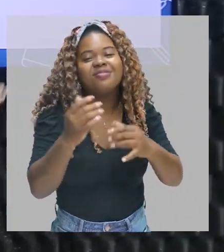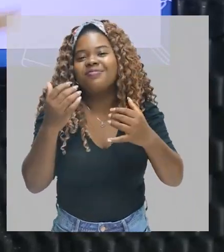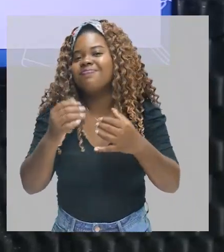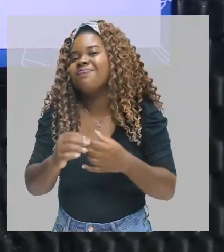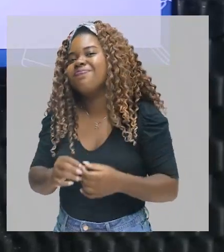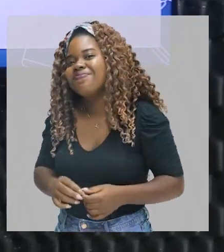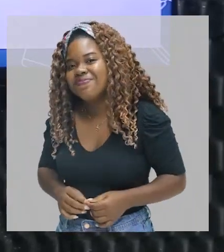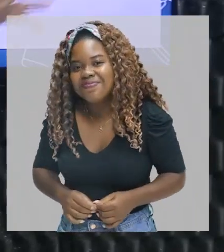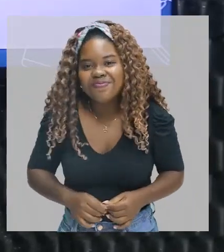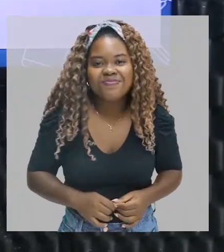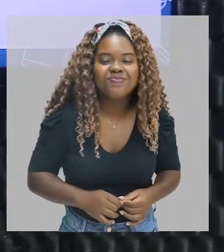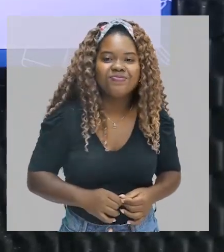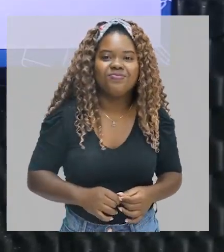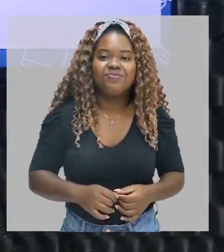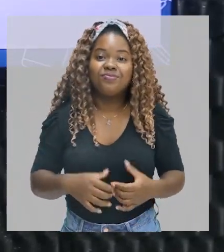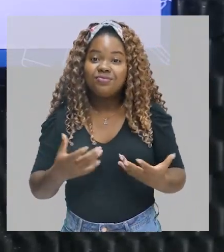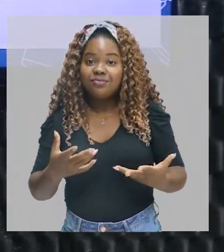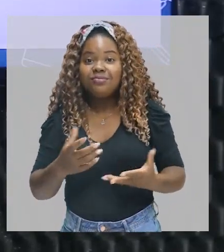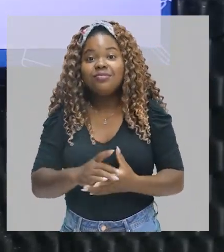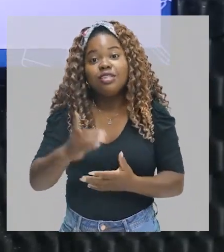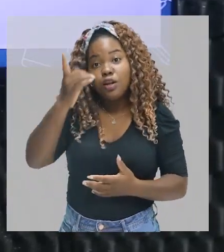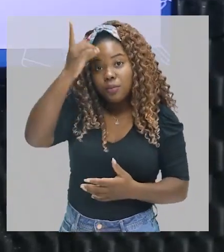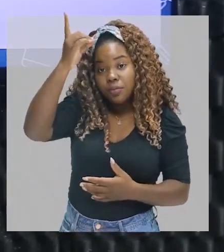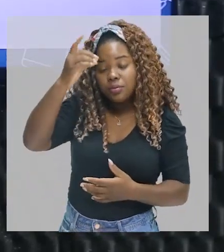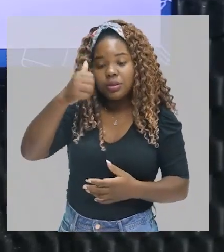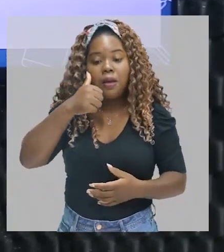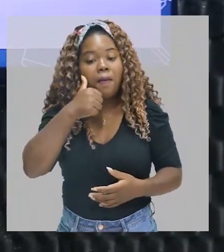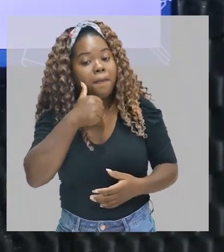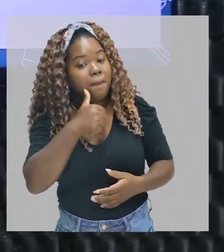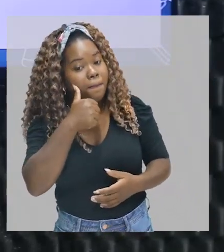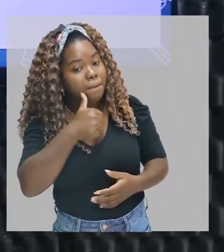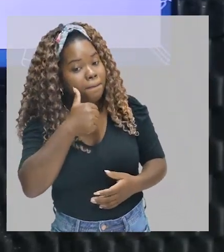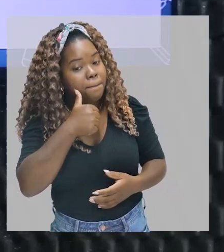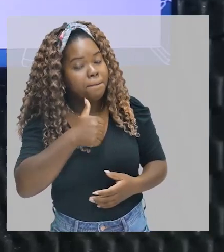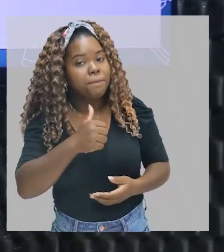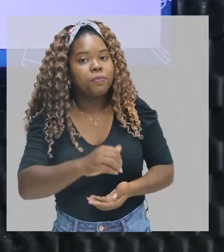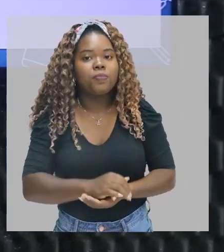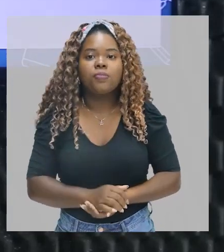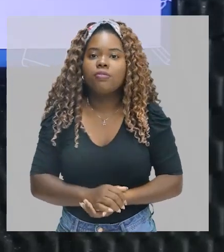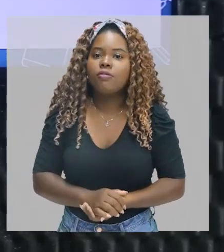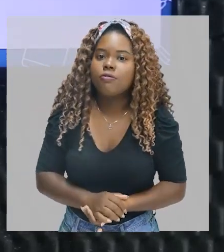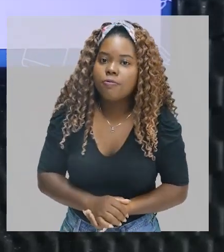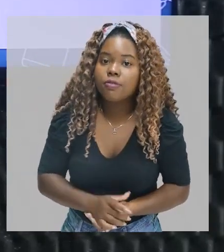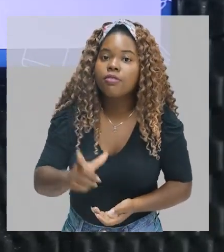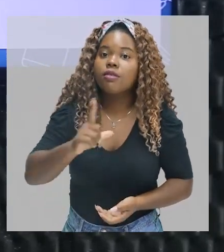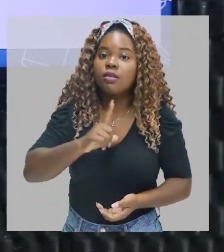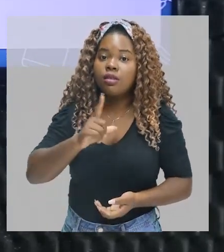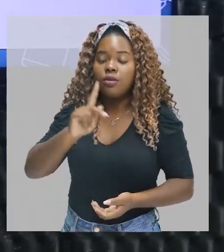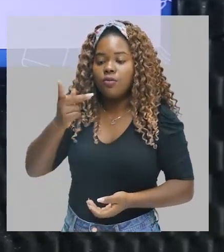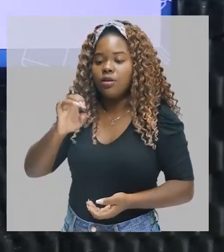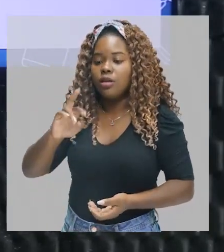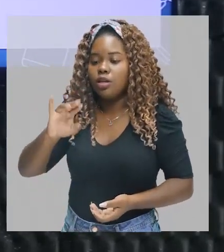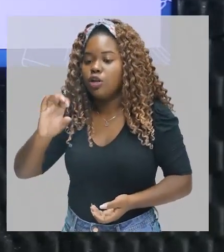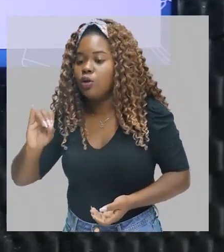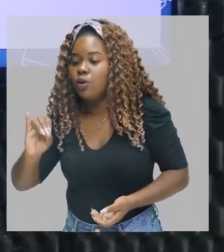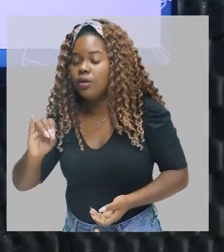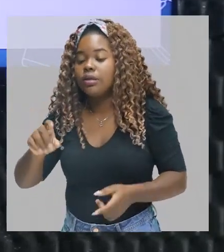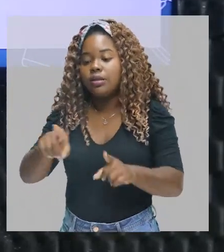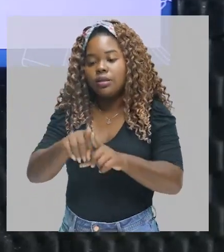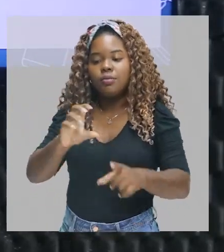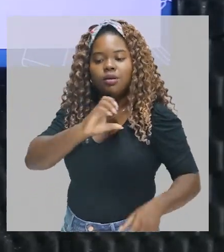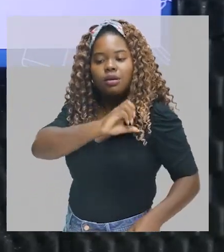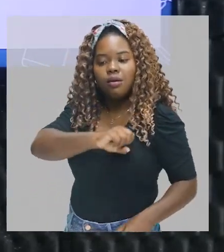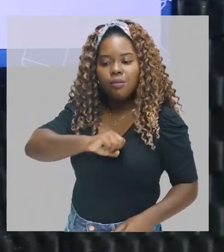gente. Então, assim, é uma idealização da mulher, o ter um herói e do amor, tá?